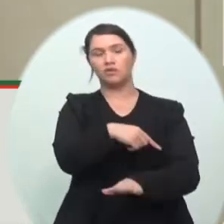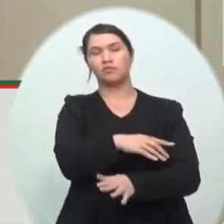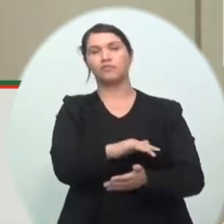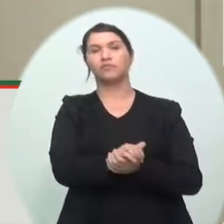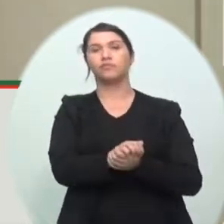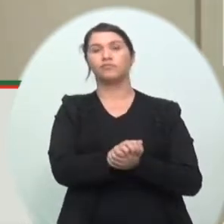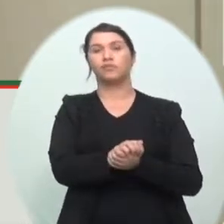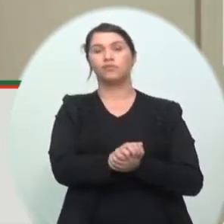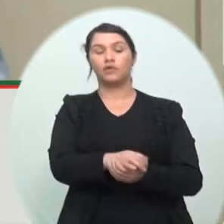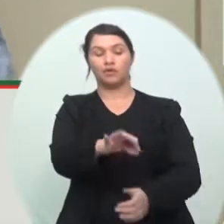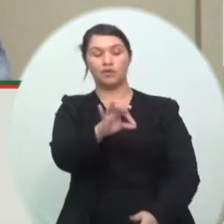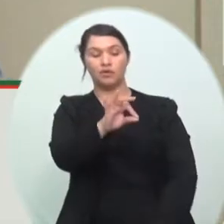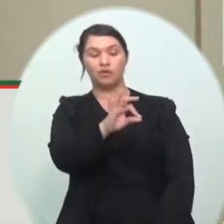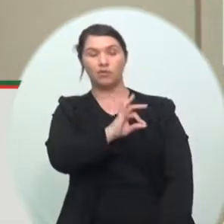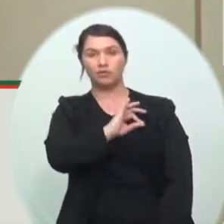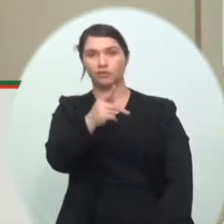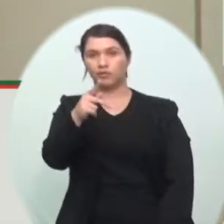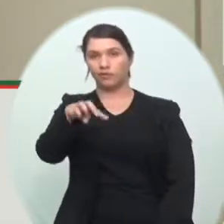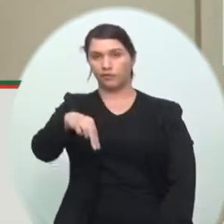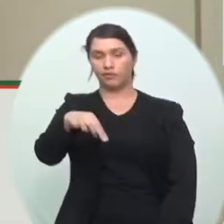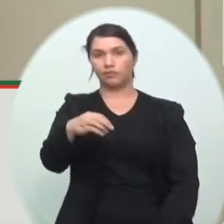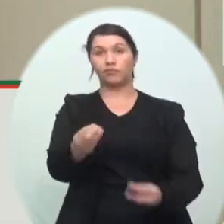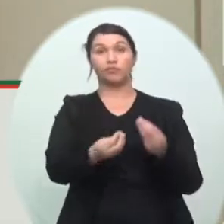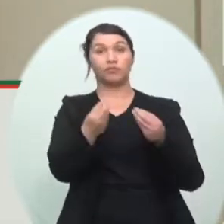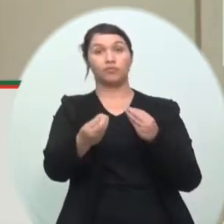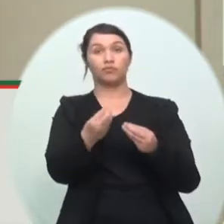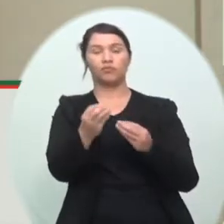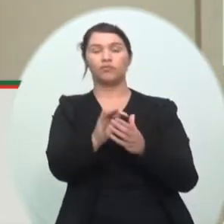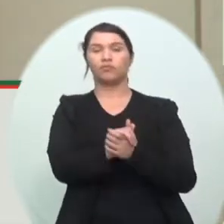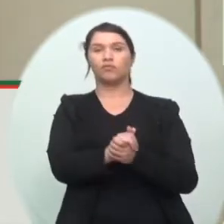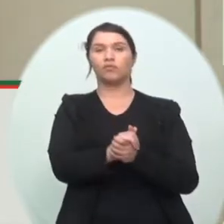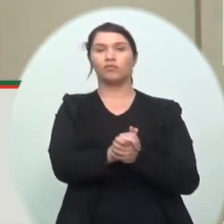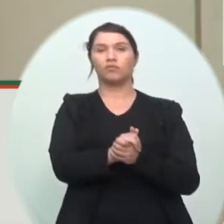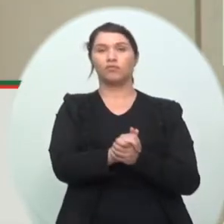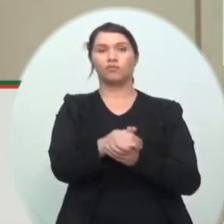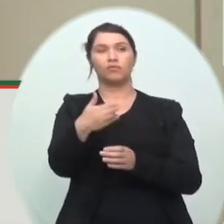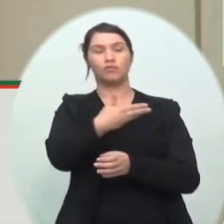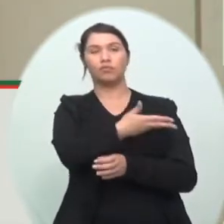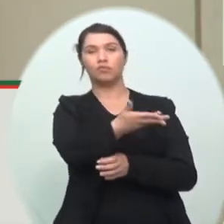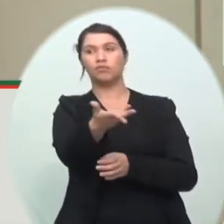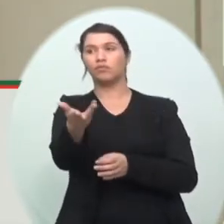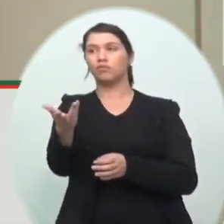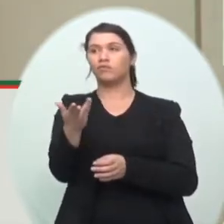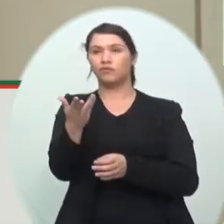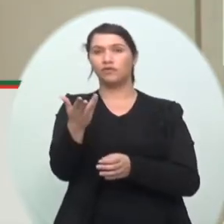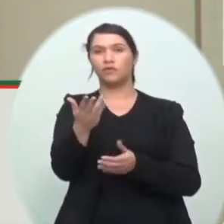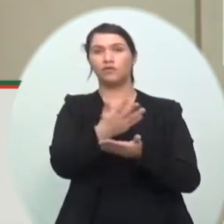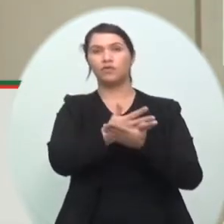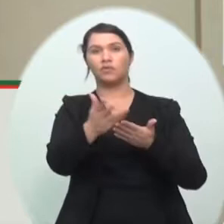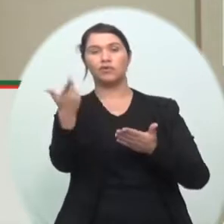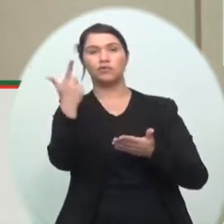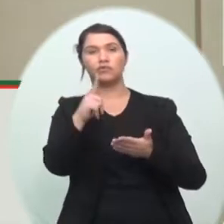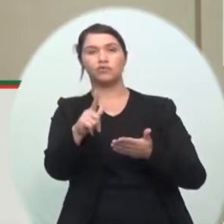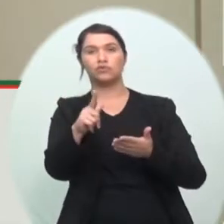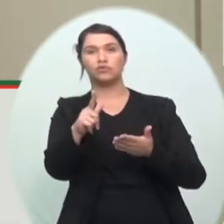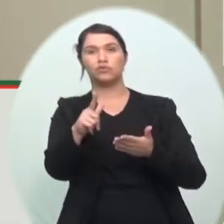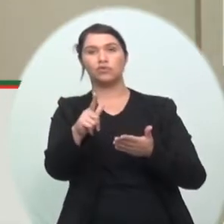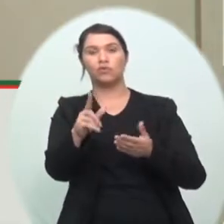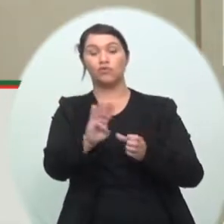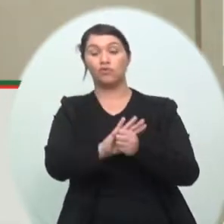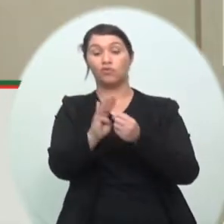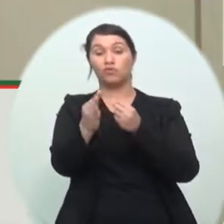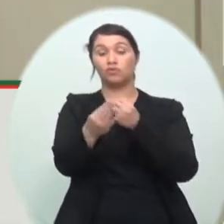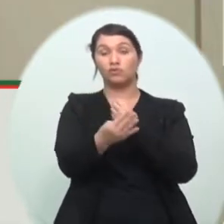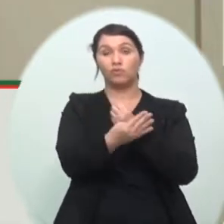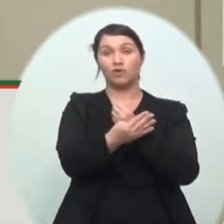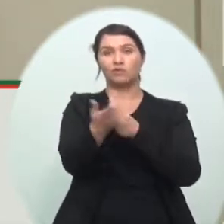papel da EPM. O retorno do espírito associativista e comunitário de muitos bairros, que há muito